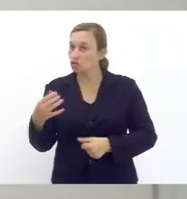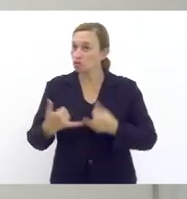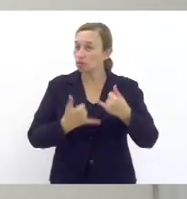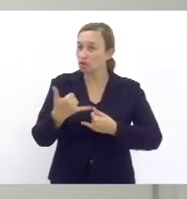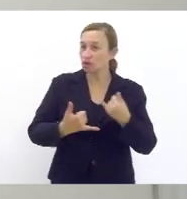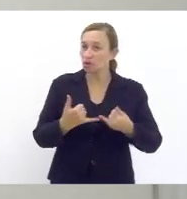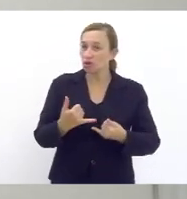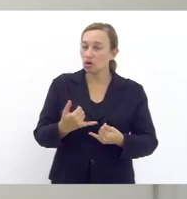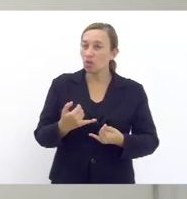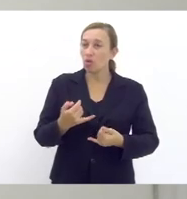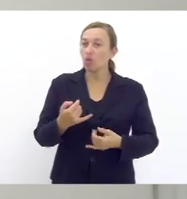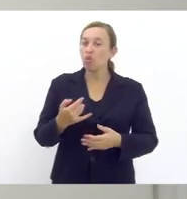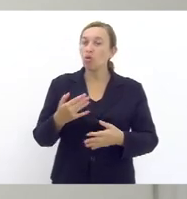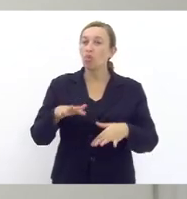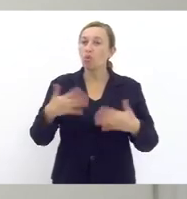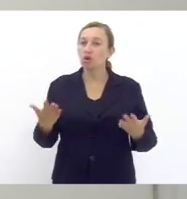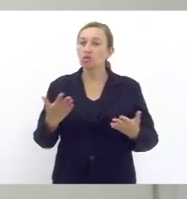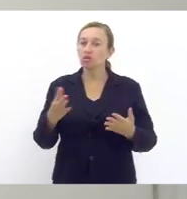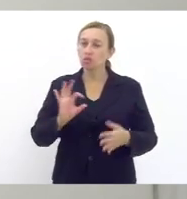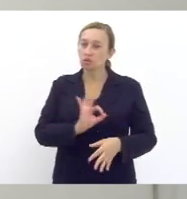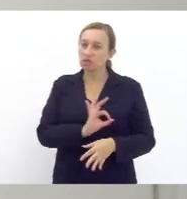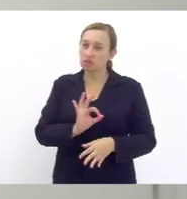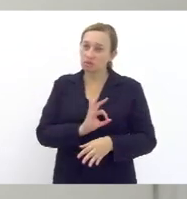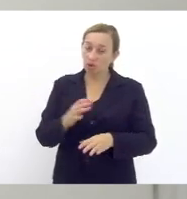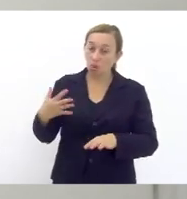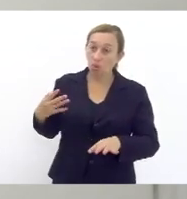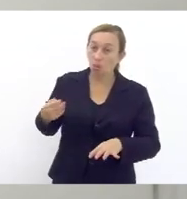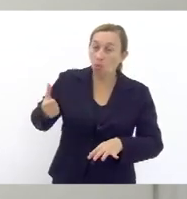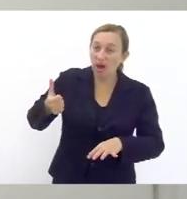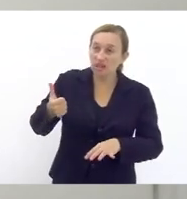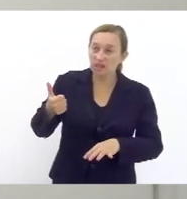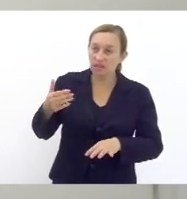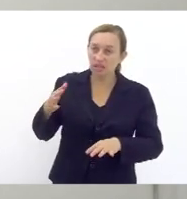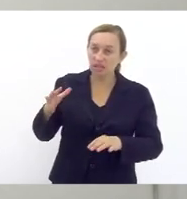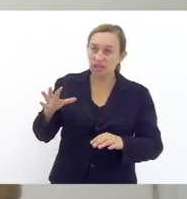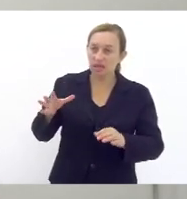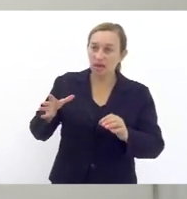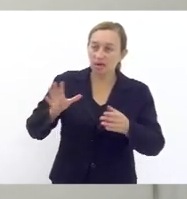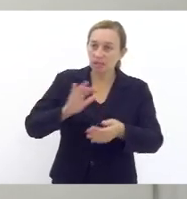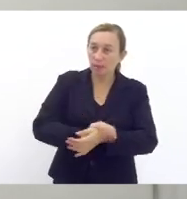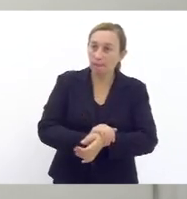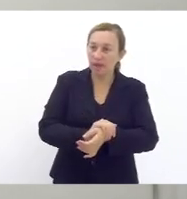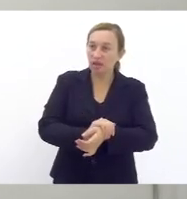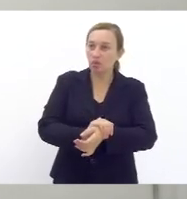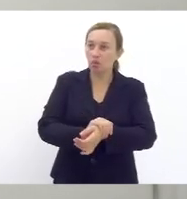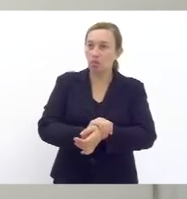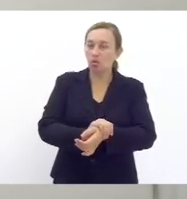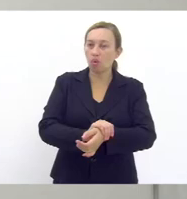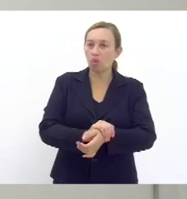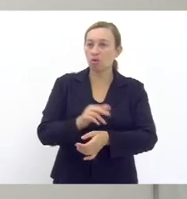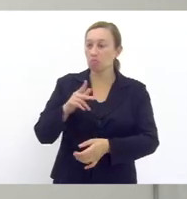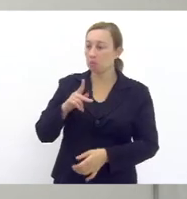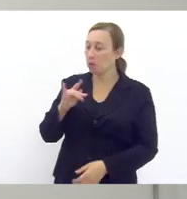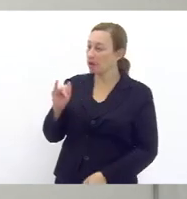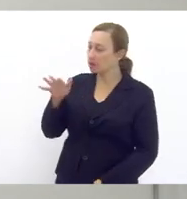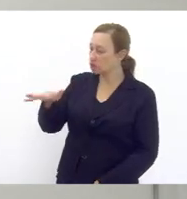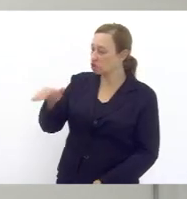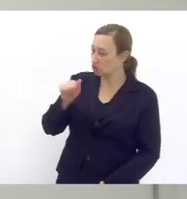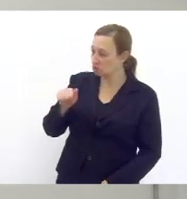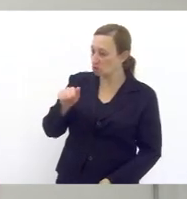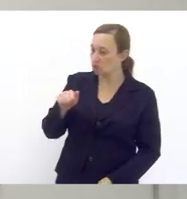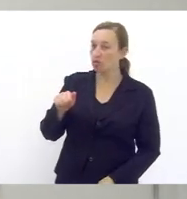o segurança quase tocou em mim meu pai chamou o segurança e nós viemos de uma família